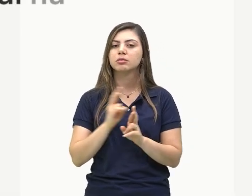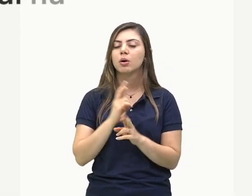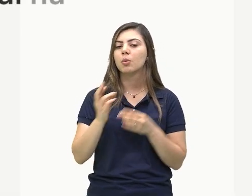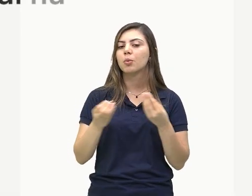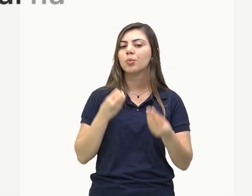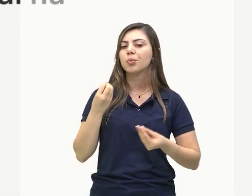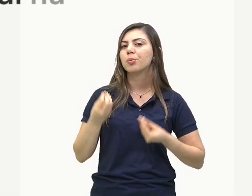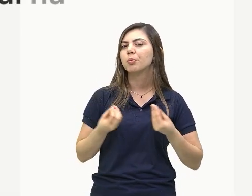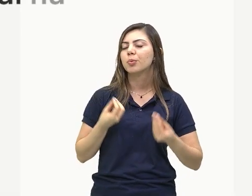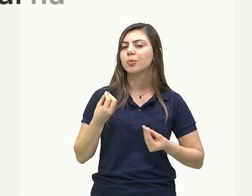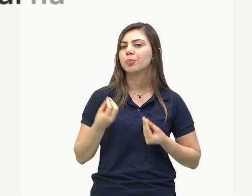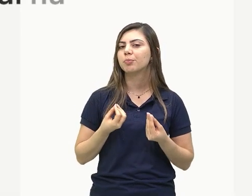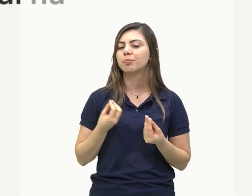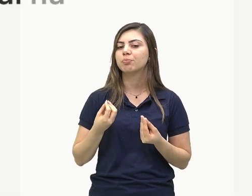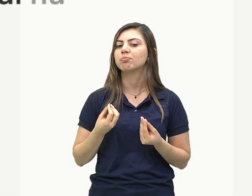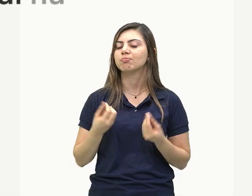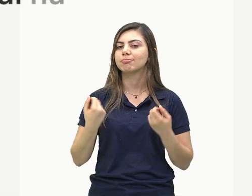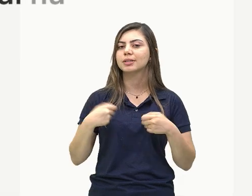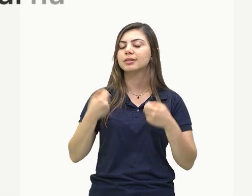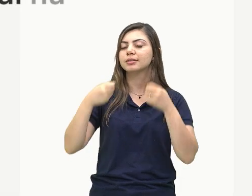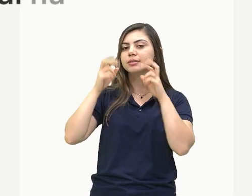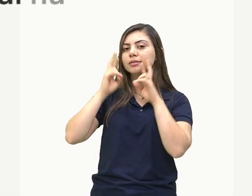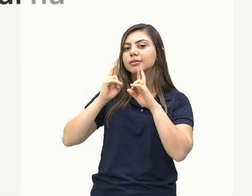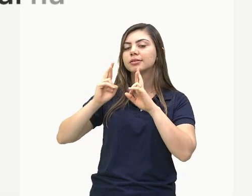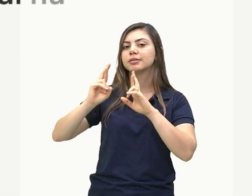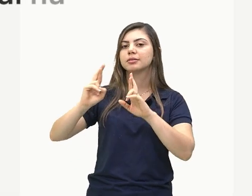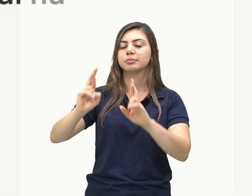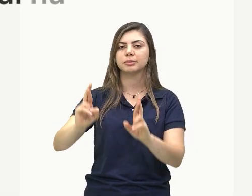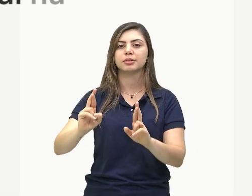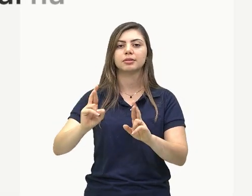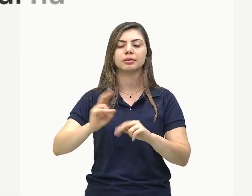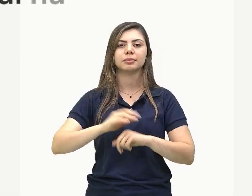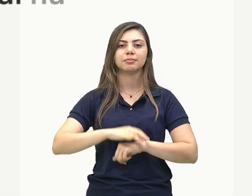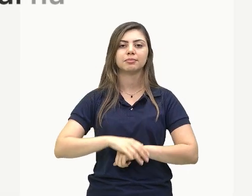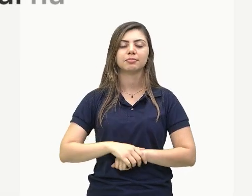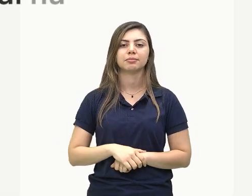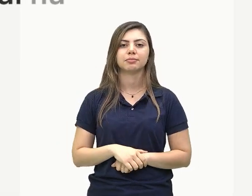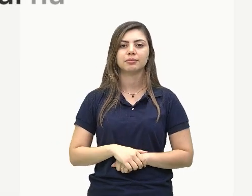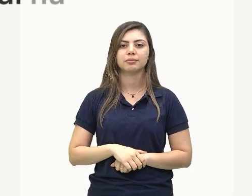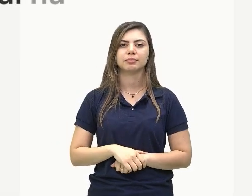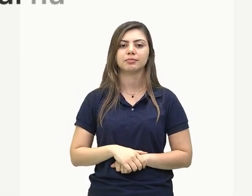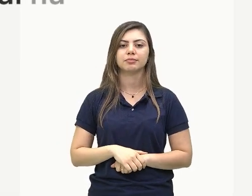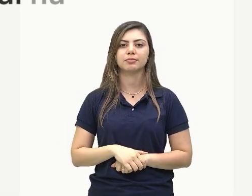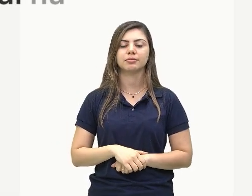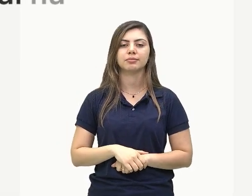ela vai de certa forma